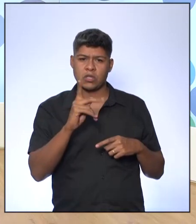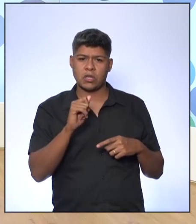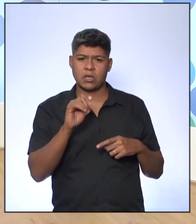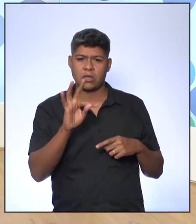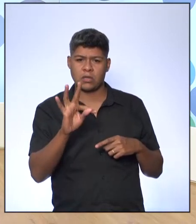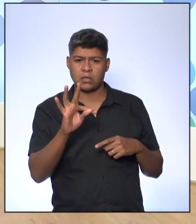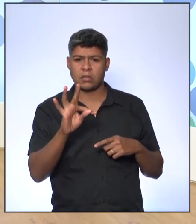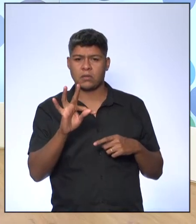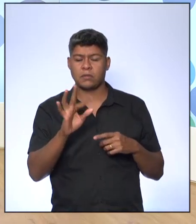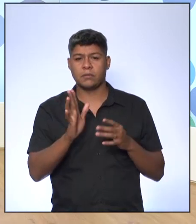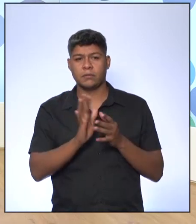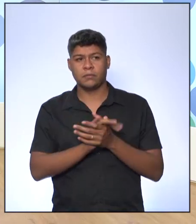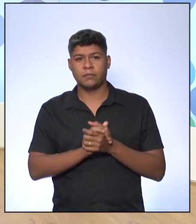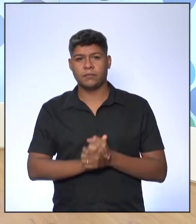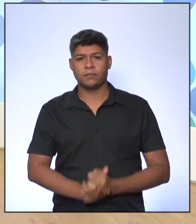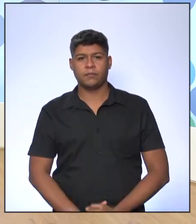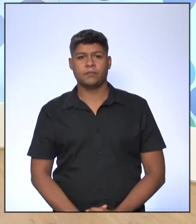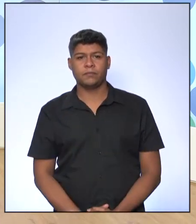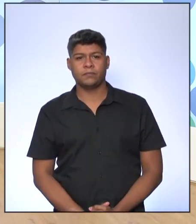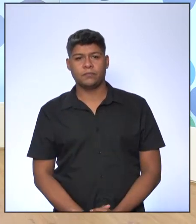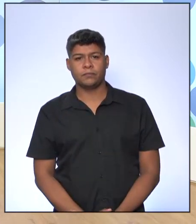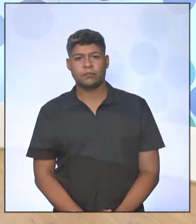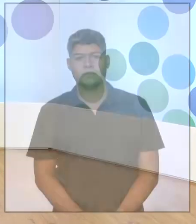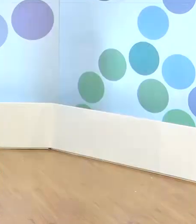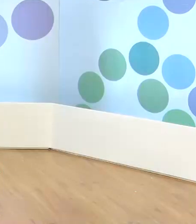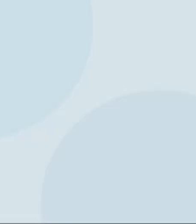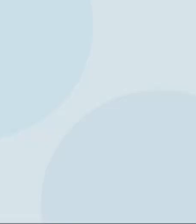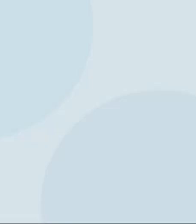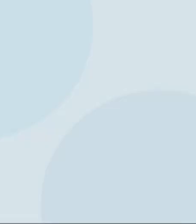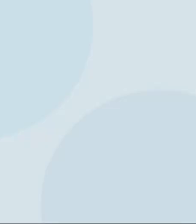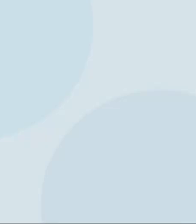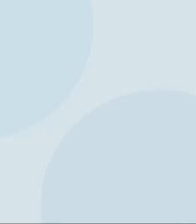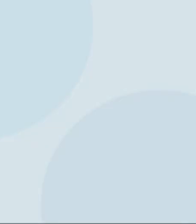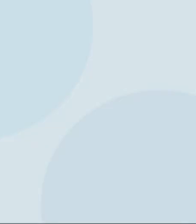viu? No chat aí pro Gibas.